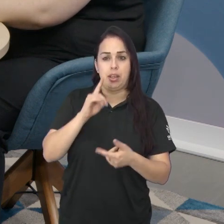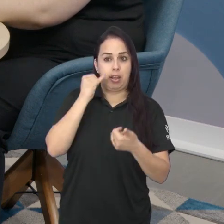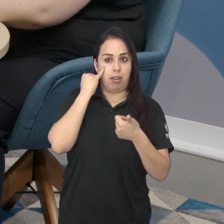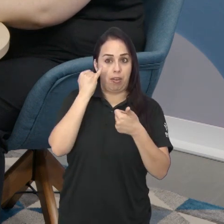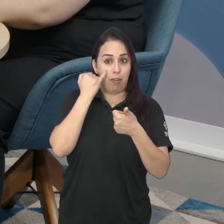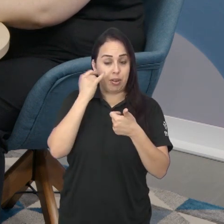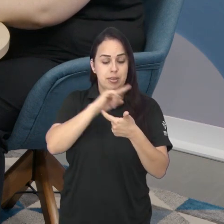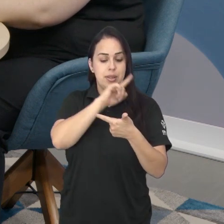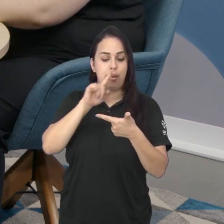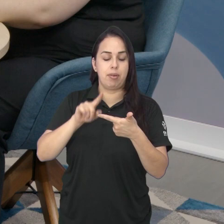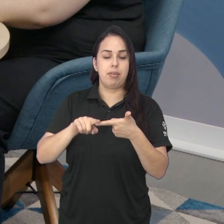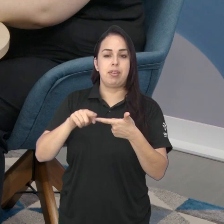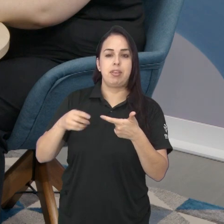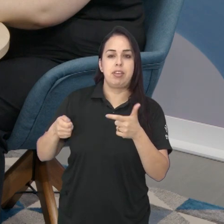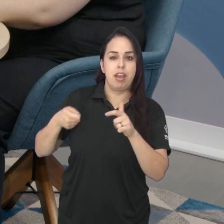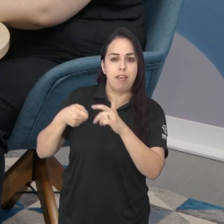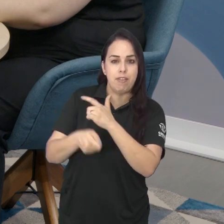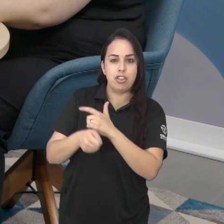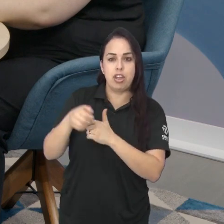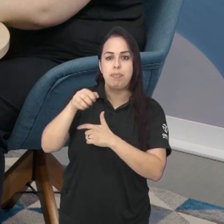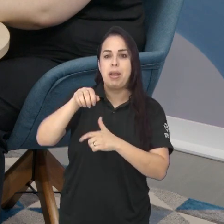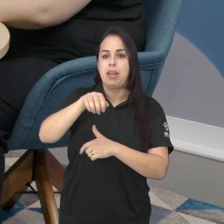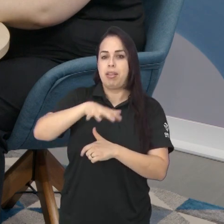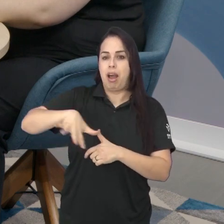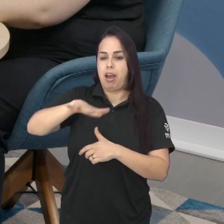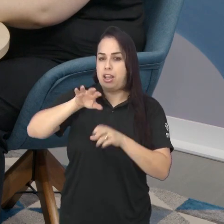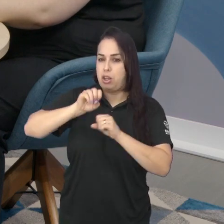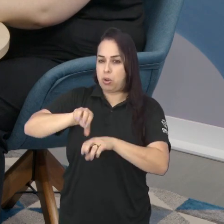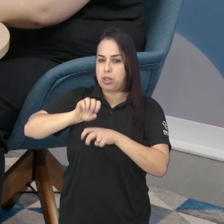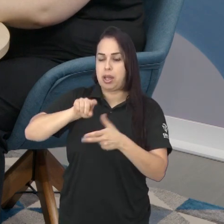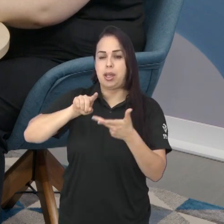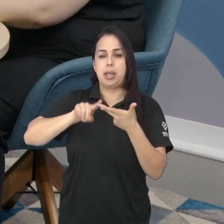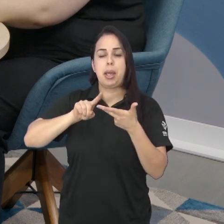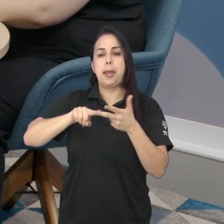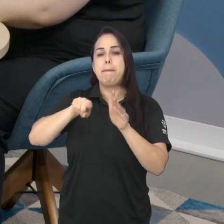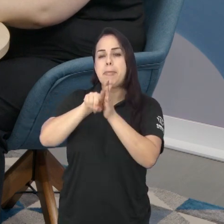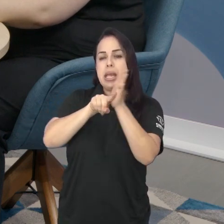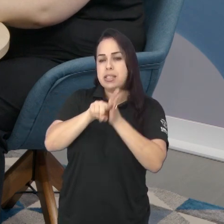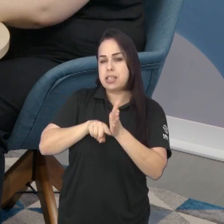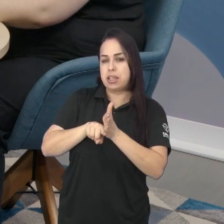informação, investimento em educação, pesquisas, para que nós também tenhamos